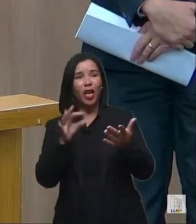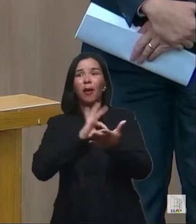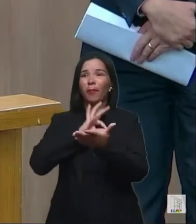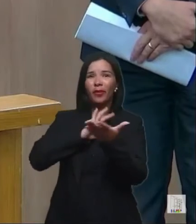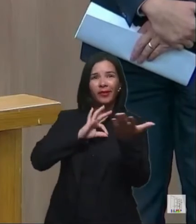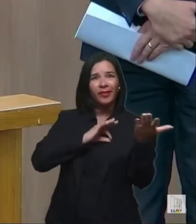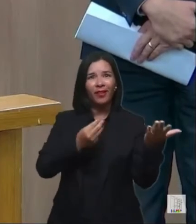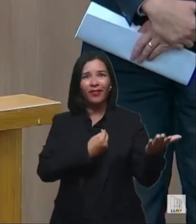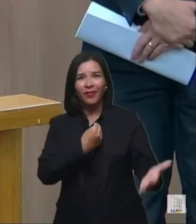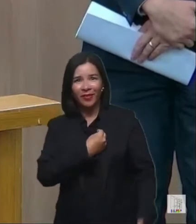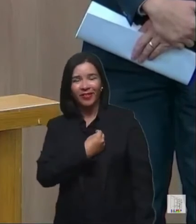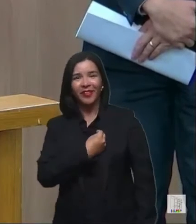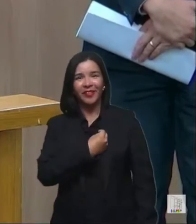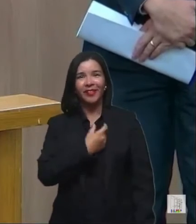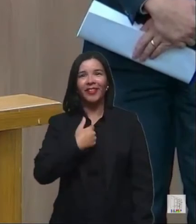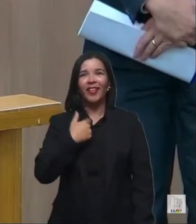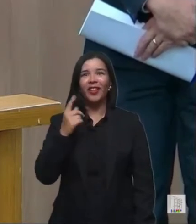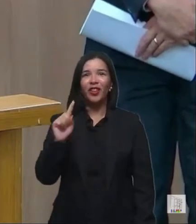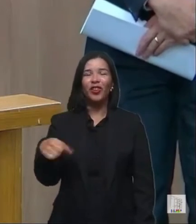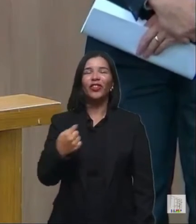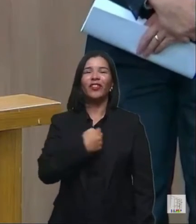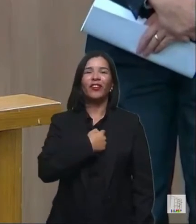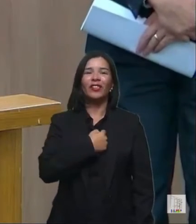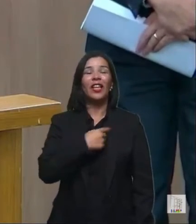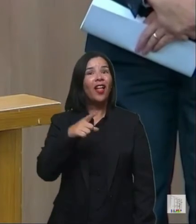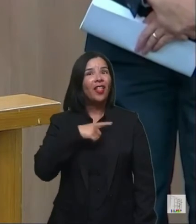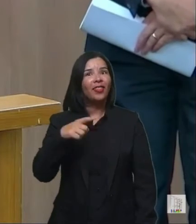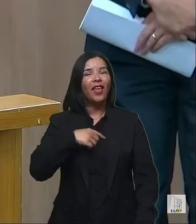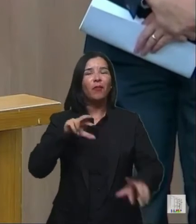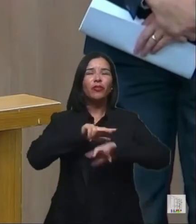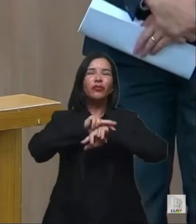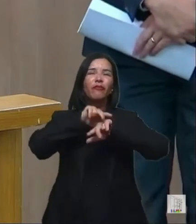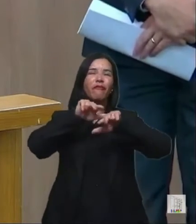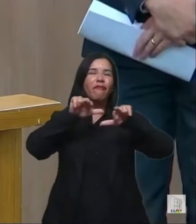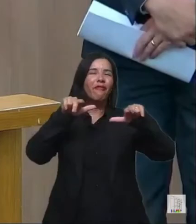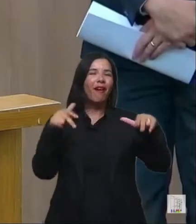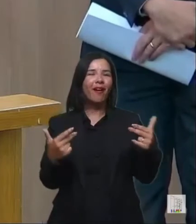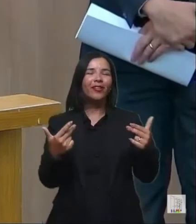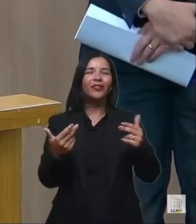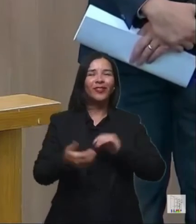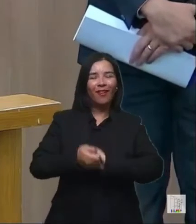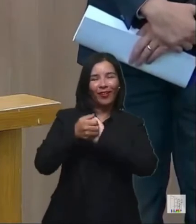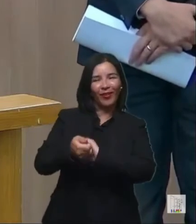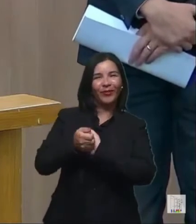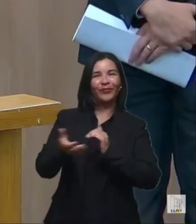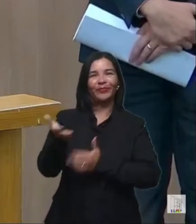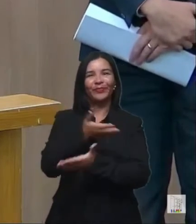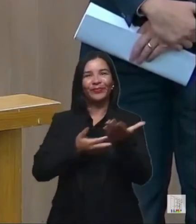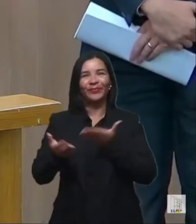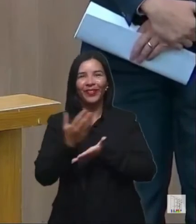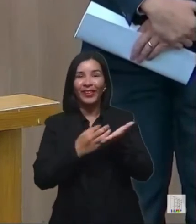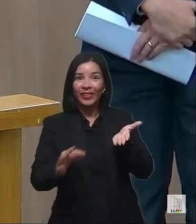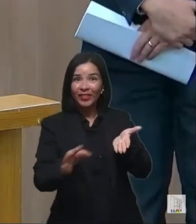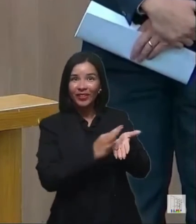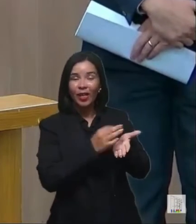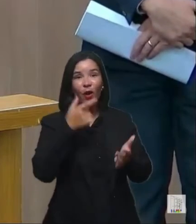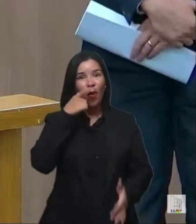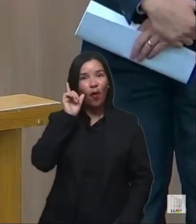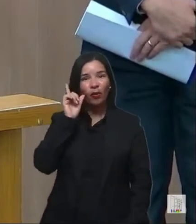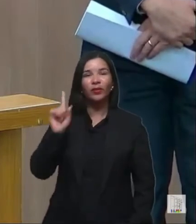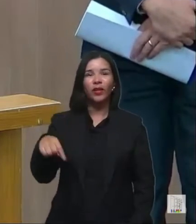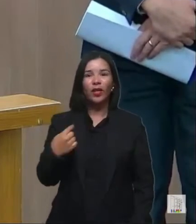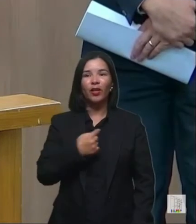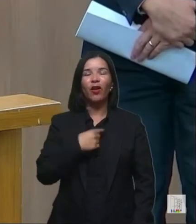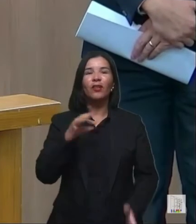policiais aqui presentes, que nós temos vários acordos de cooperação assinados. Ontem mesmo assinamos